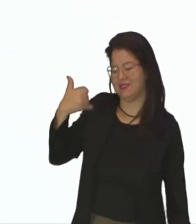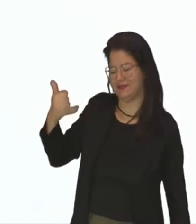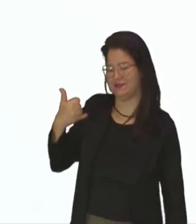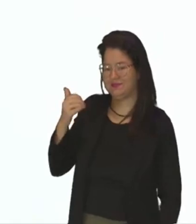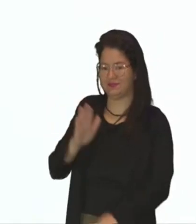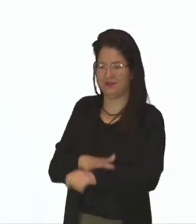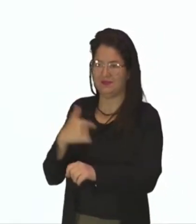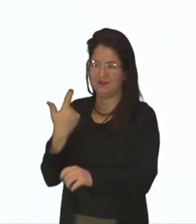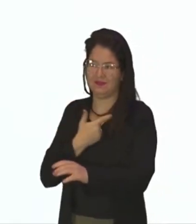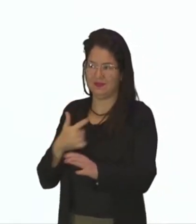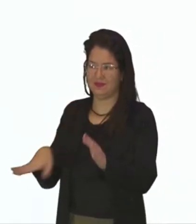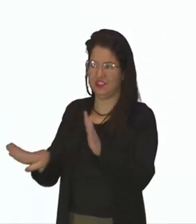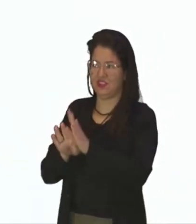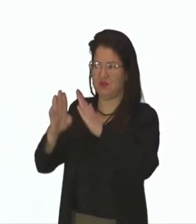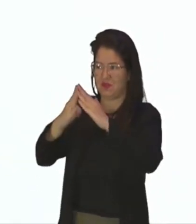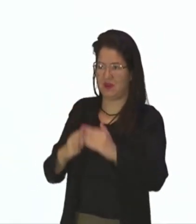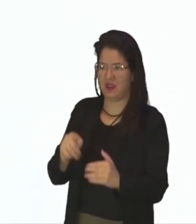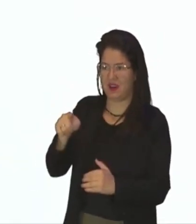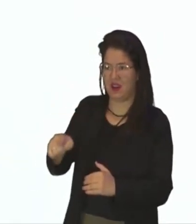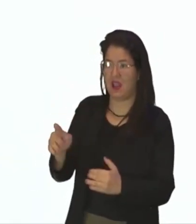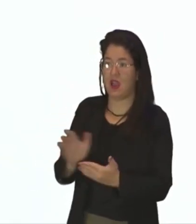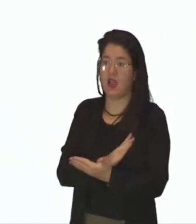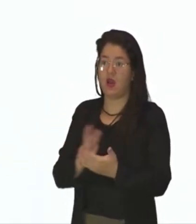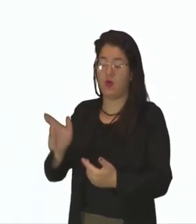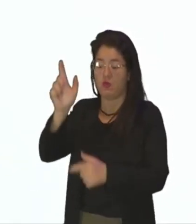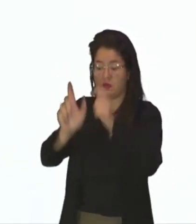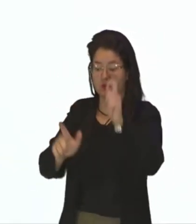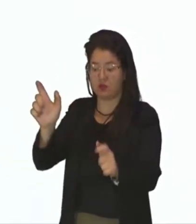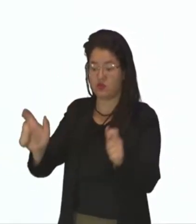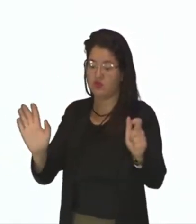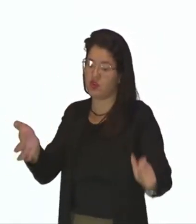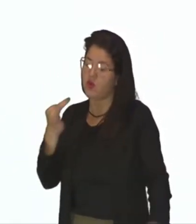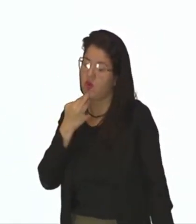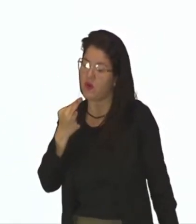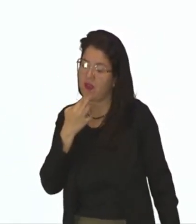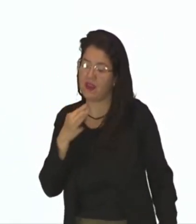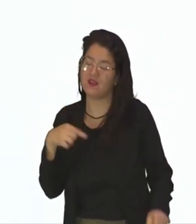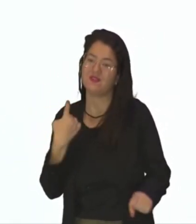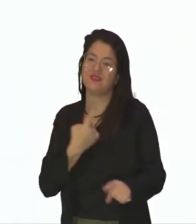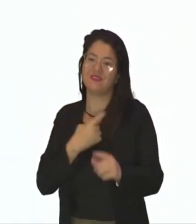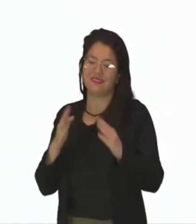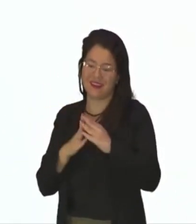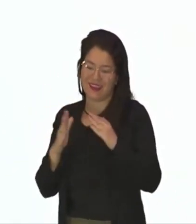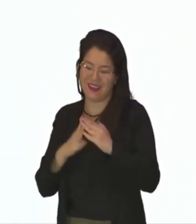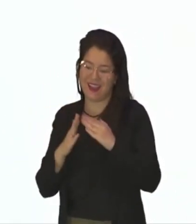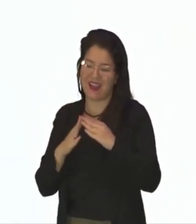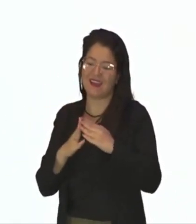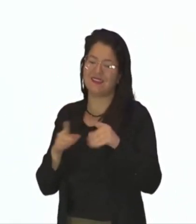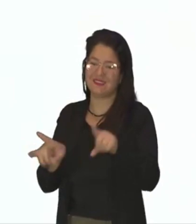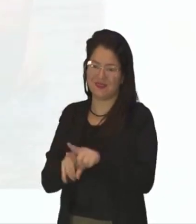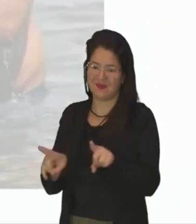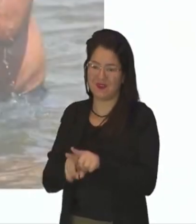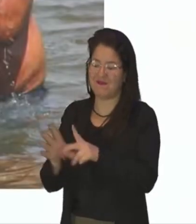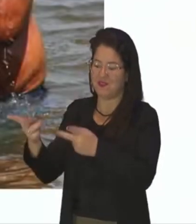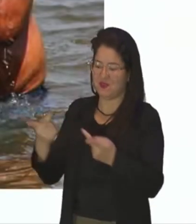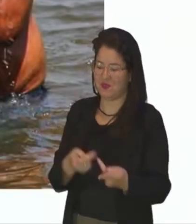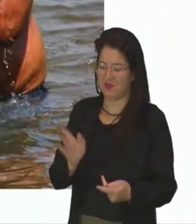nós fomos morar lá, e alguns dos irmãos aqui já conheceram aí nossa casa por dentro também, né?